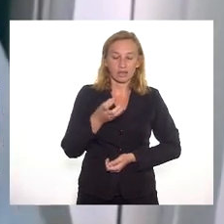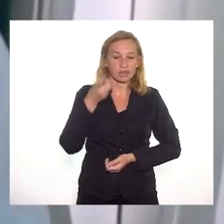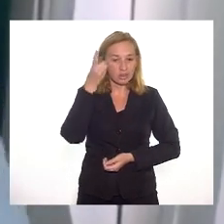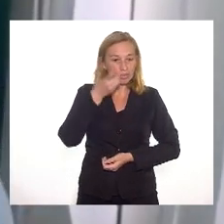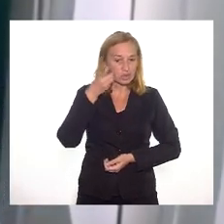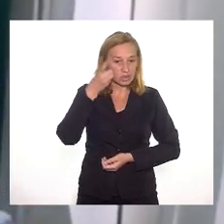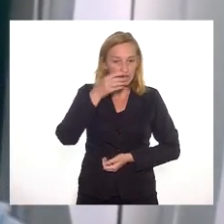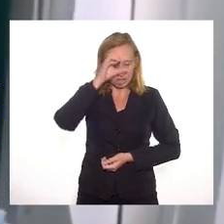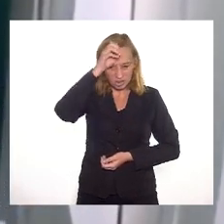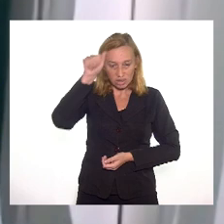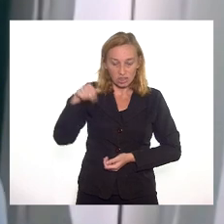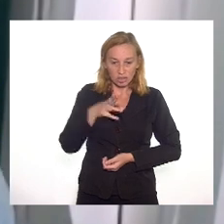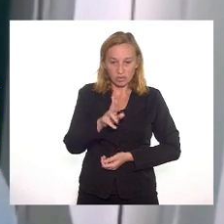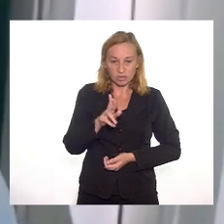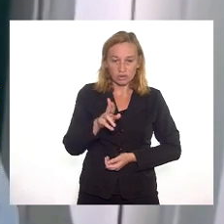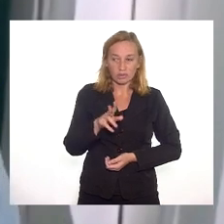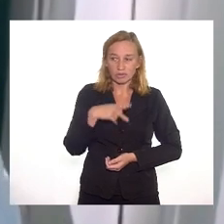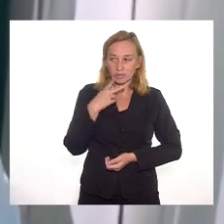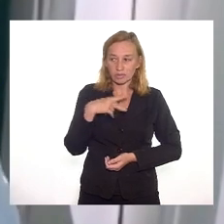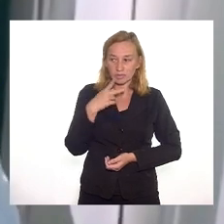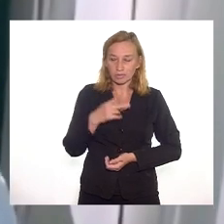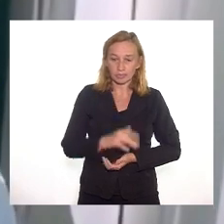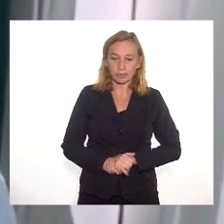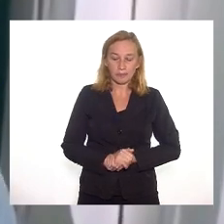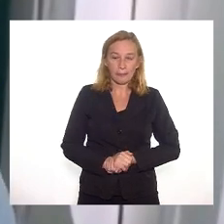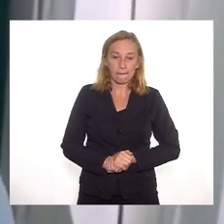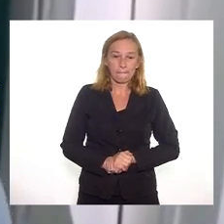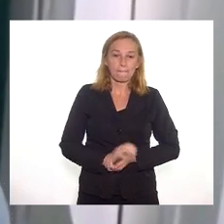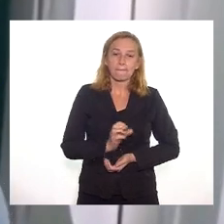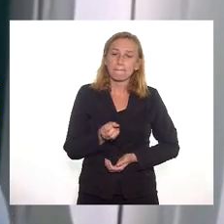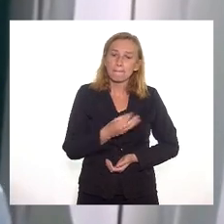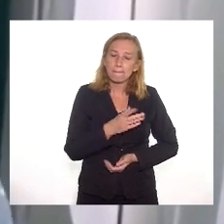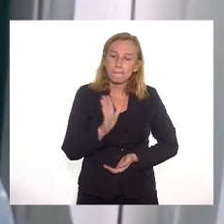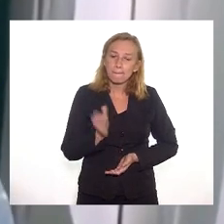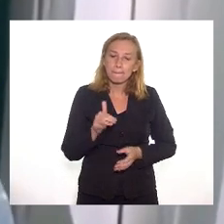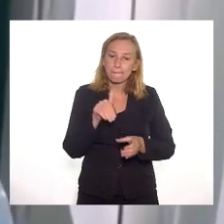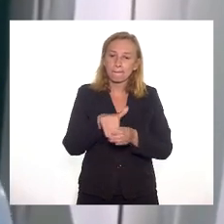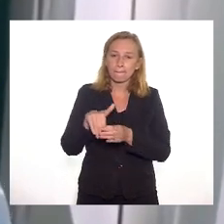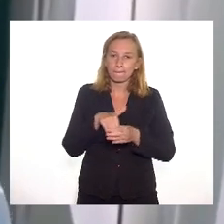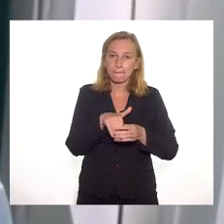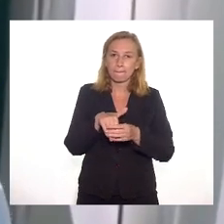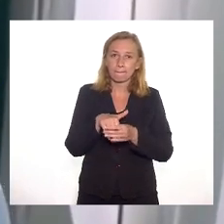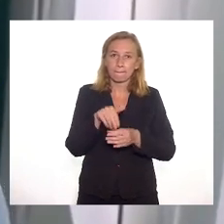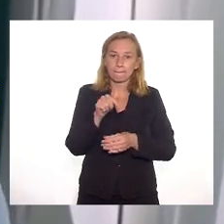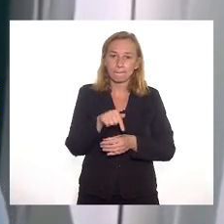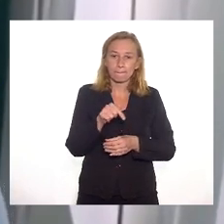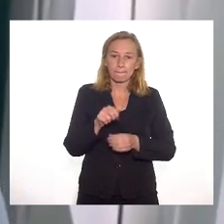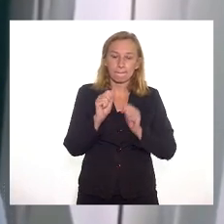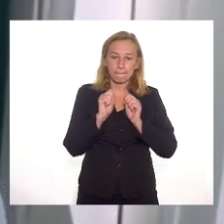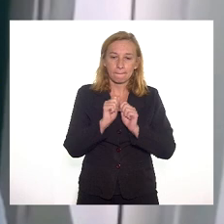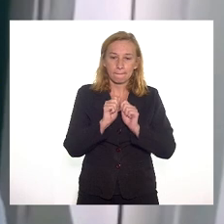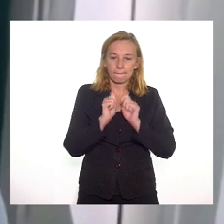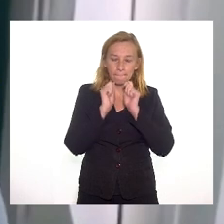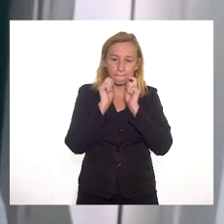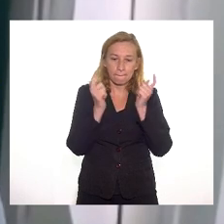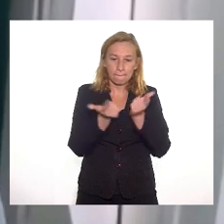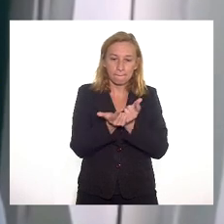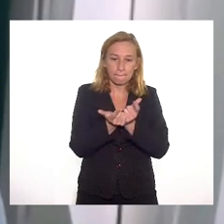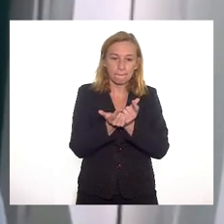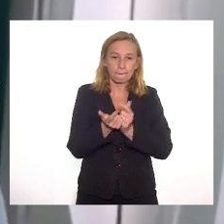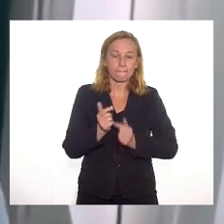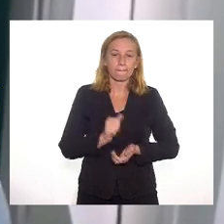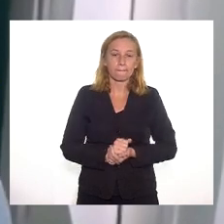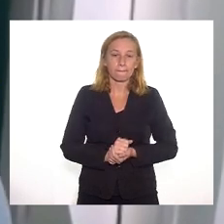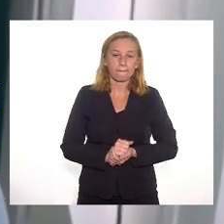Ju, fazer menção, e recentemente nós votamos aqui na Assembleia, deputado Luiz Paulo, presidenta Tia